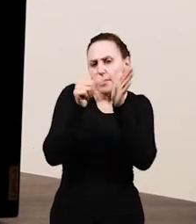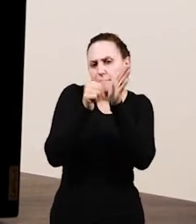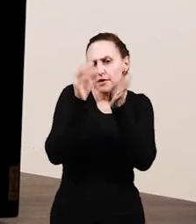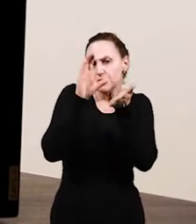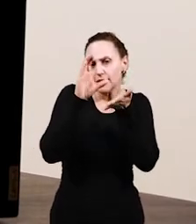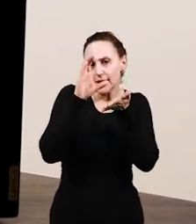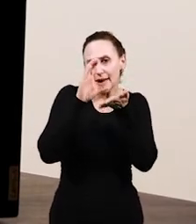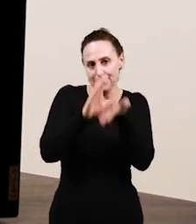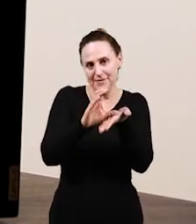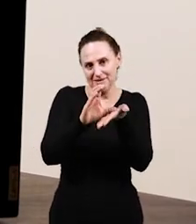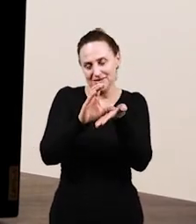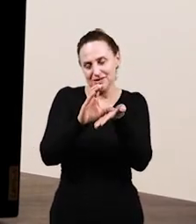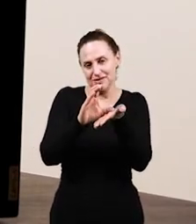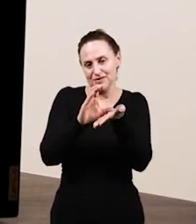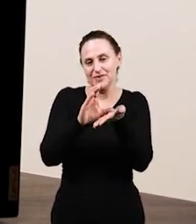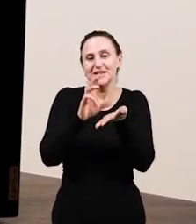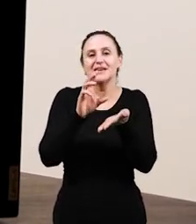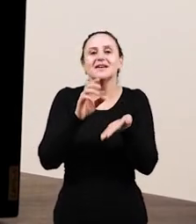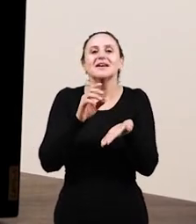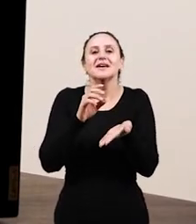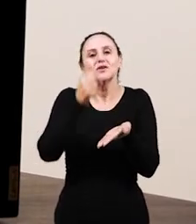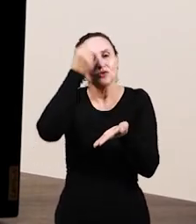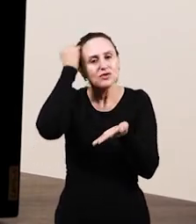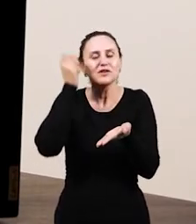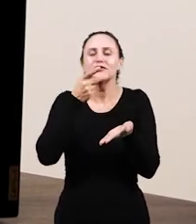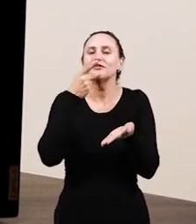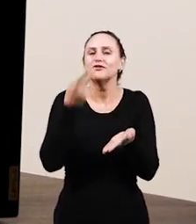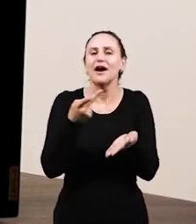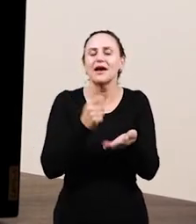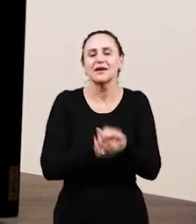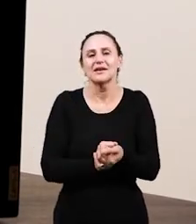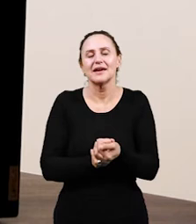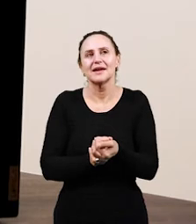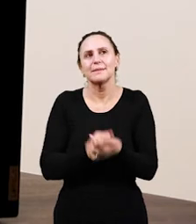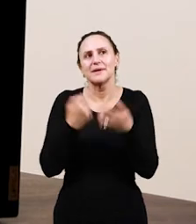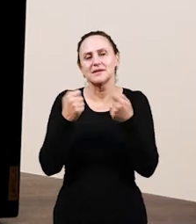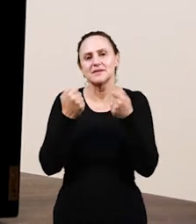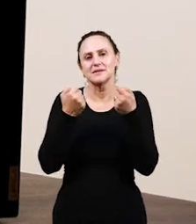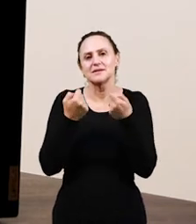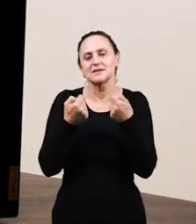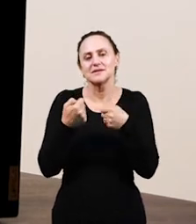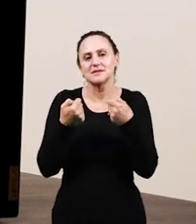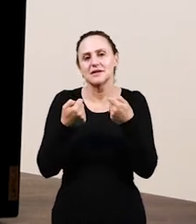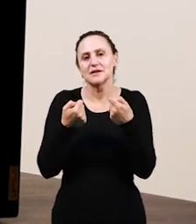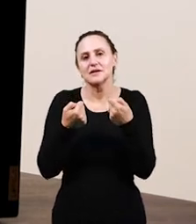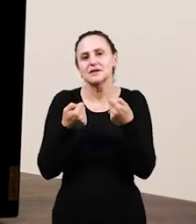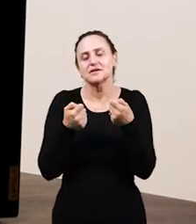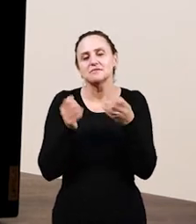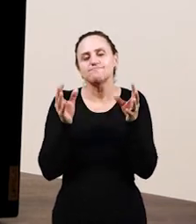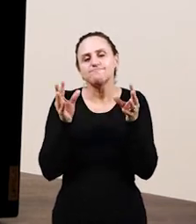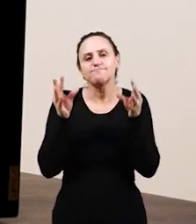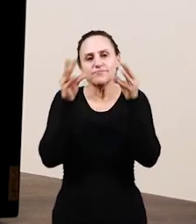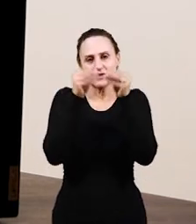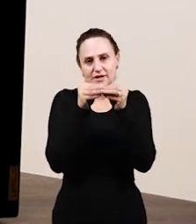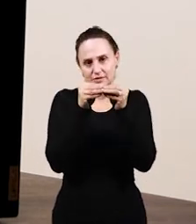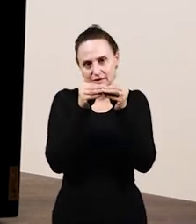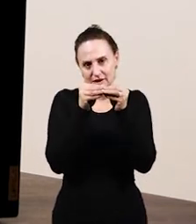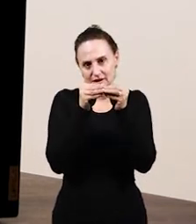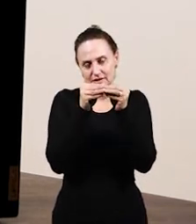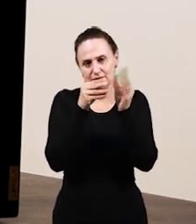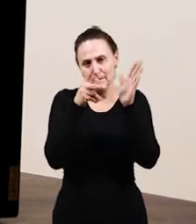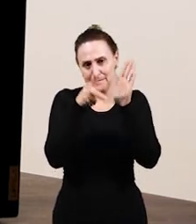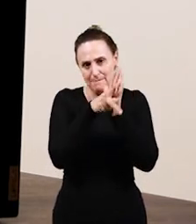ou só se disse que a linguística deve definir se a si própria definir se delimitar se por si própria não é um dos